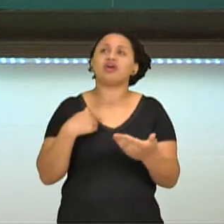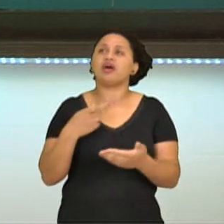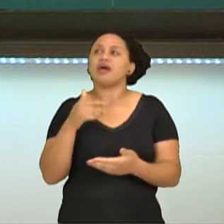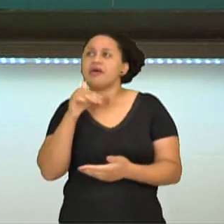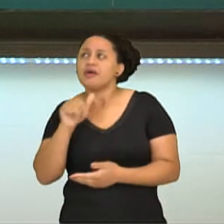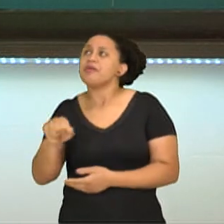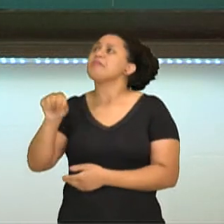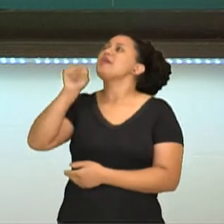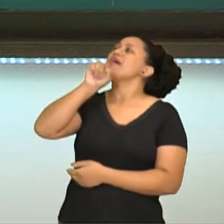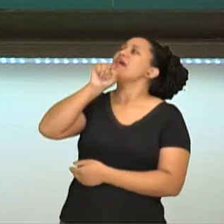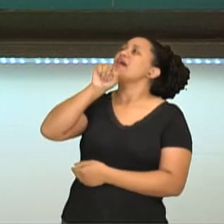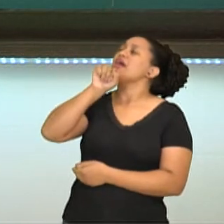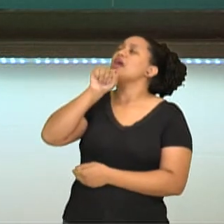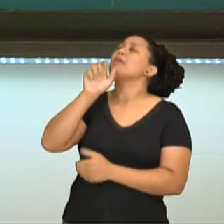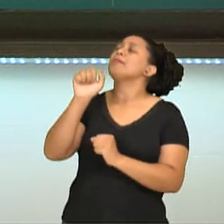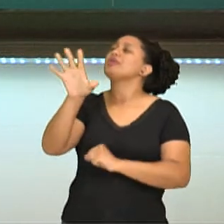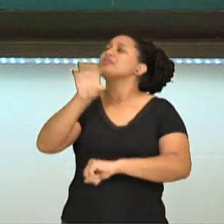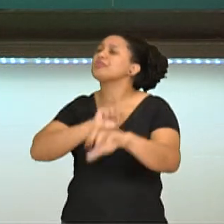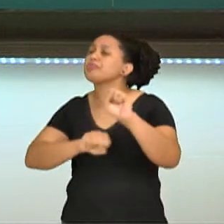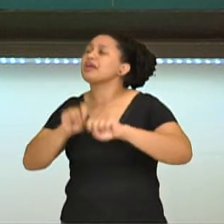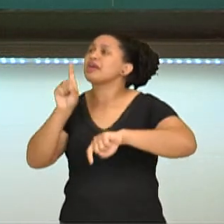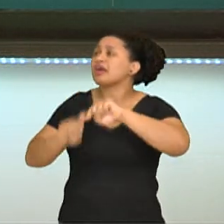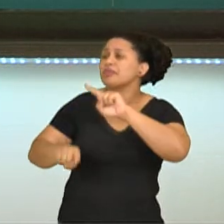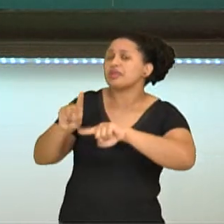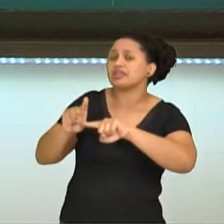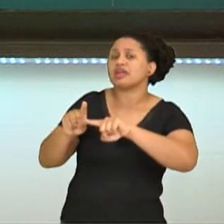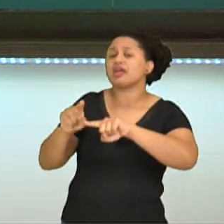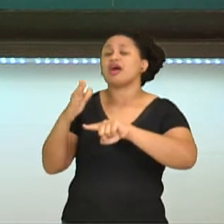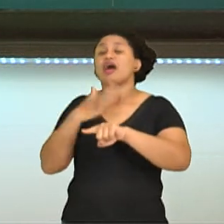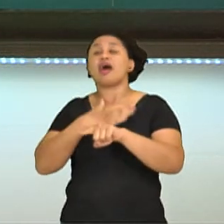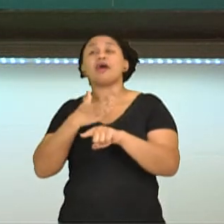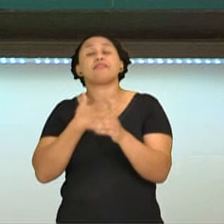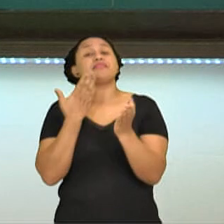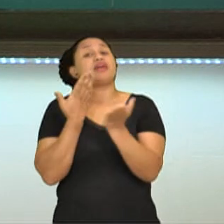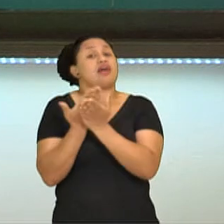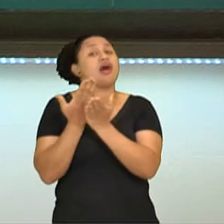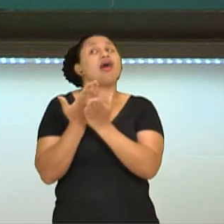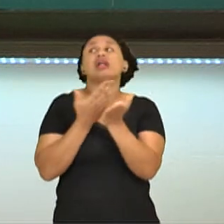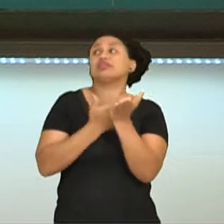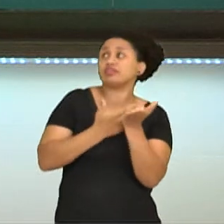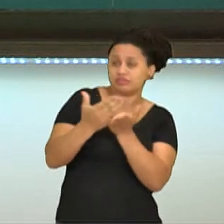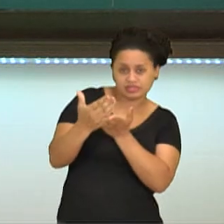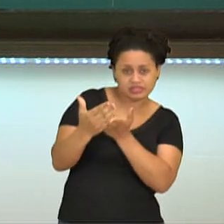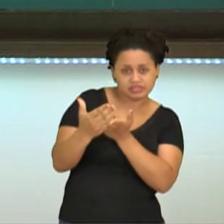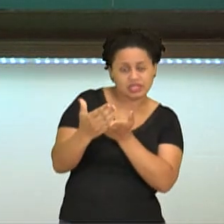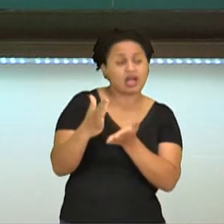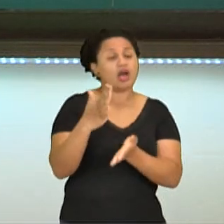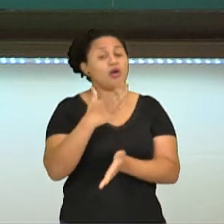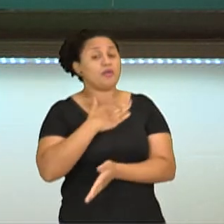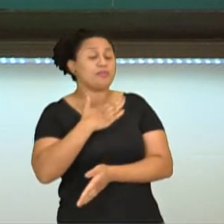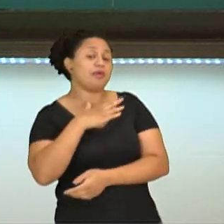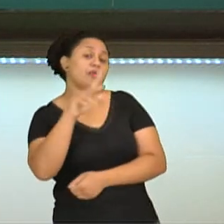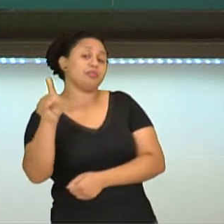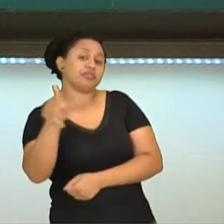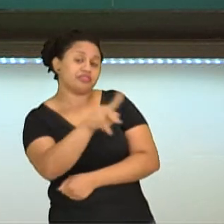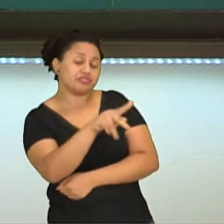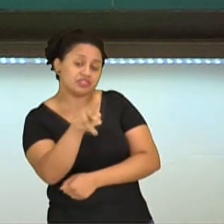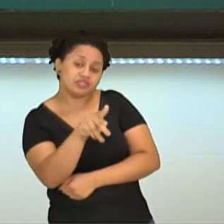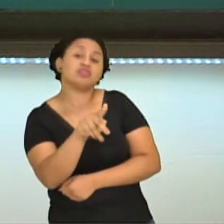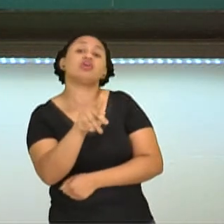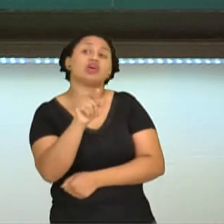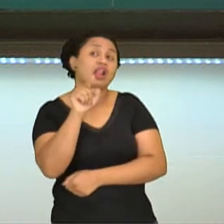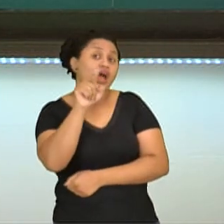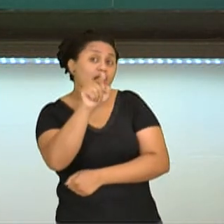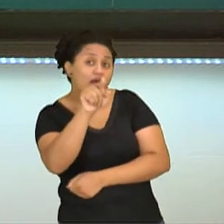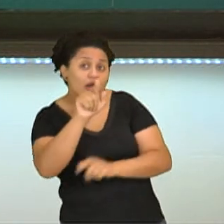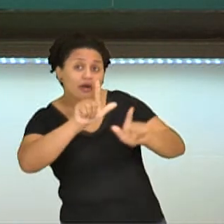mãe, deixa eu pegar o meu material, a minha aula já vai começar, o meu professor já